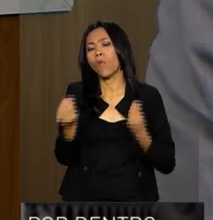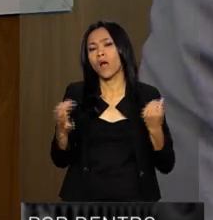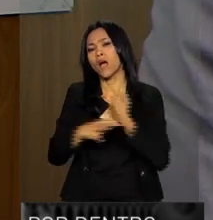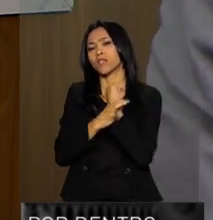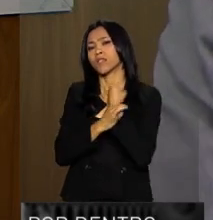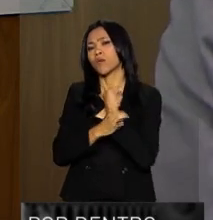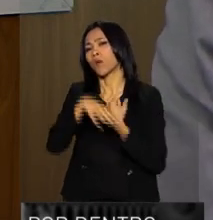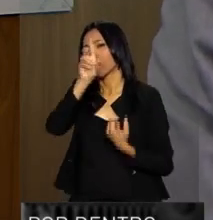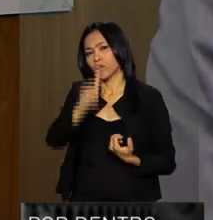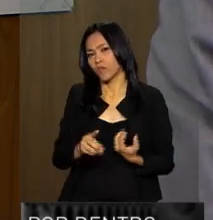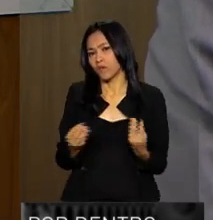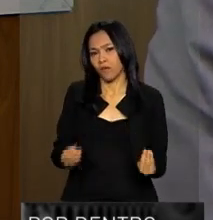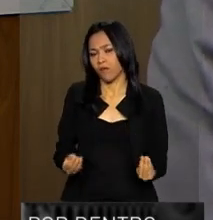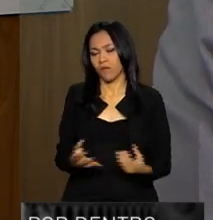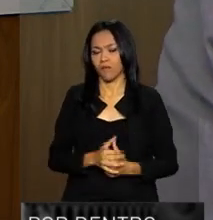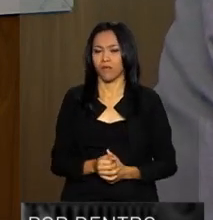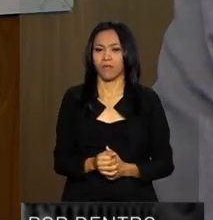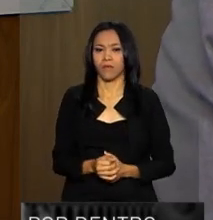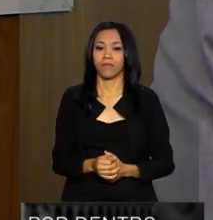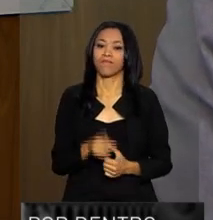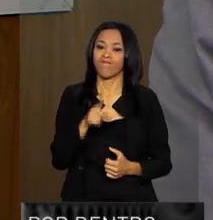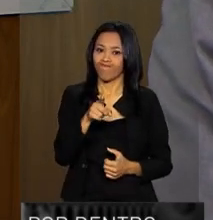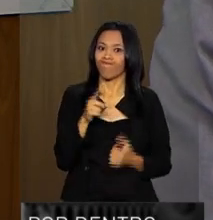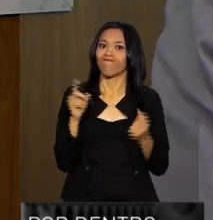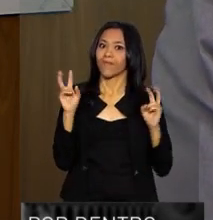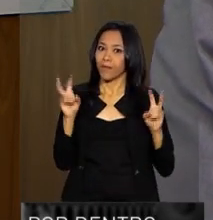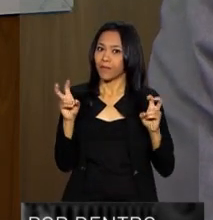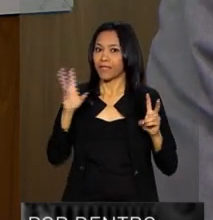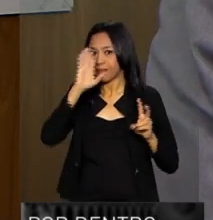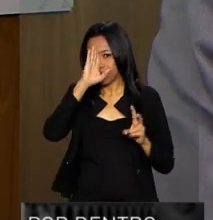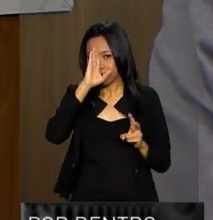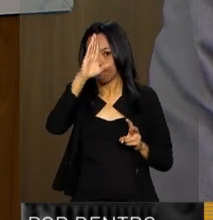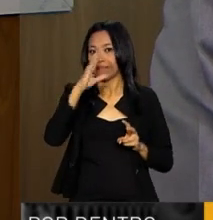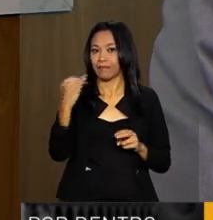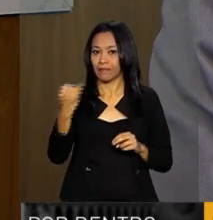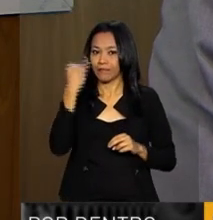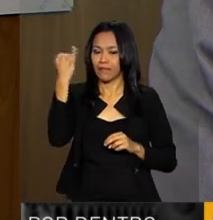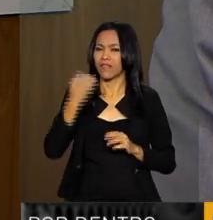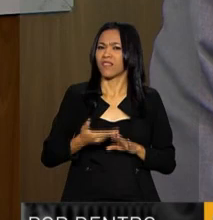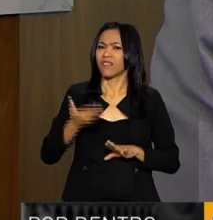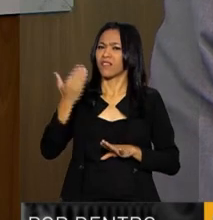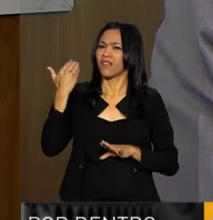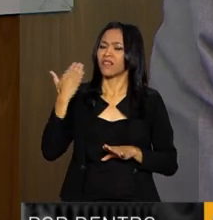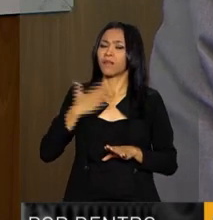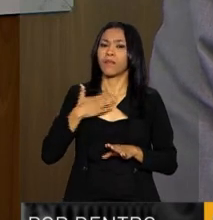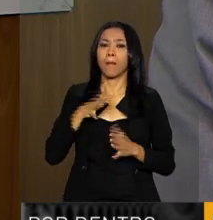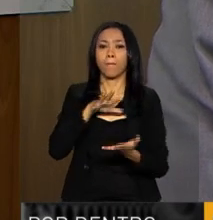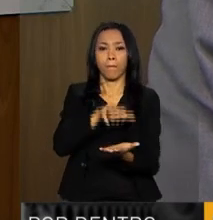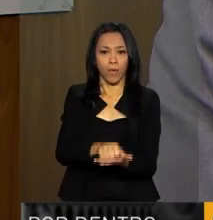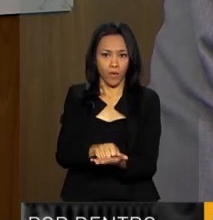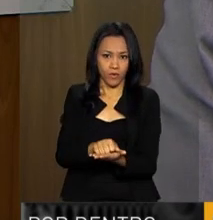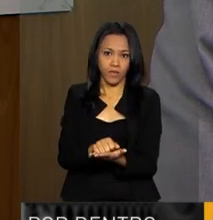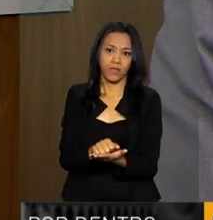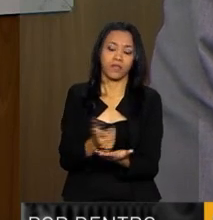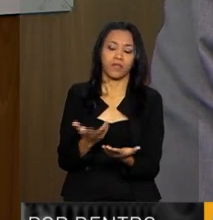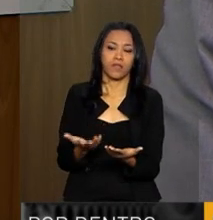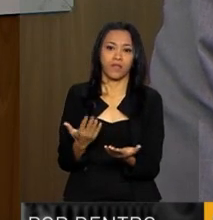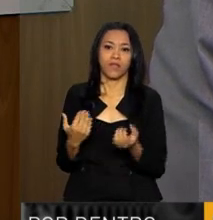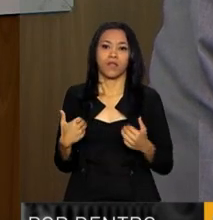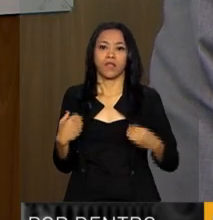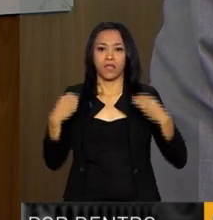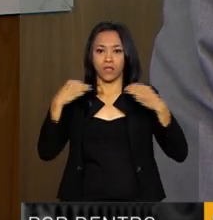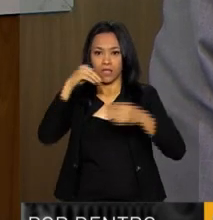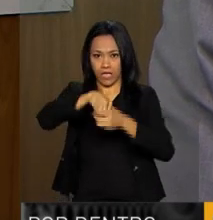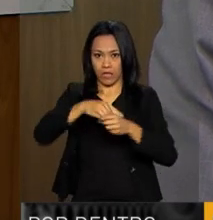outro tema absolutamente fundamental que nós colocamos desde a minha posse na pauta do ministério da cultura